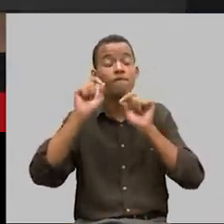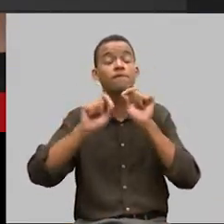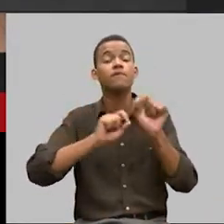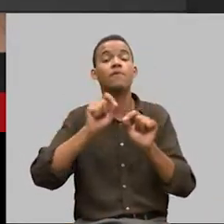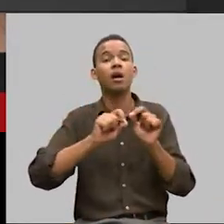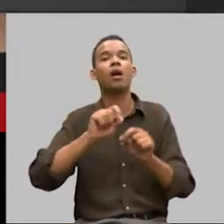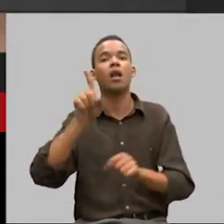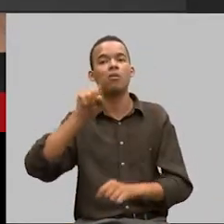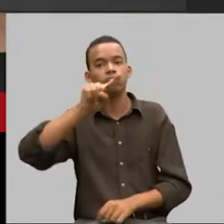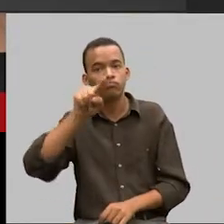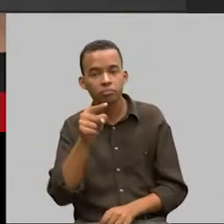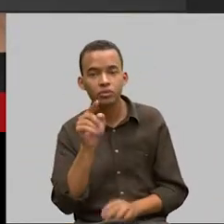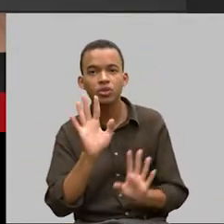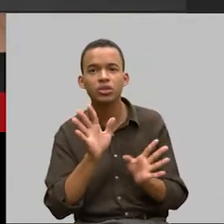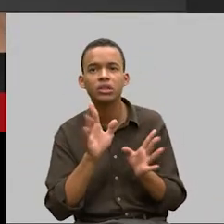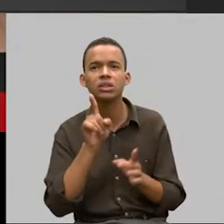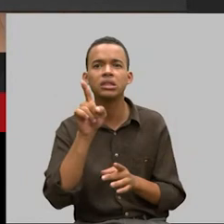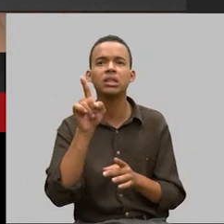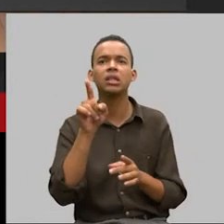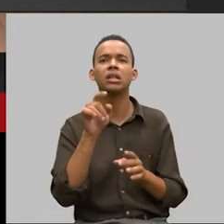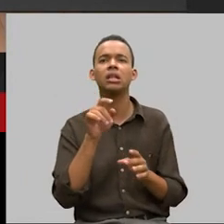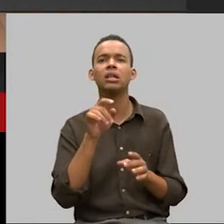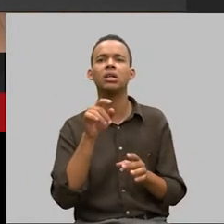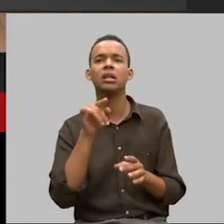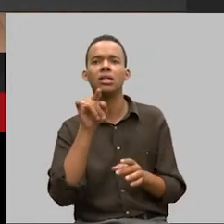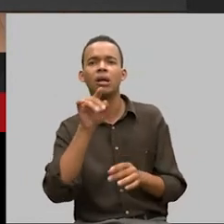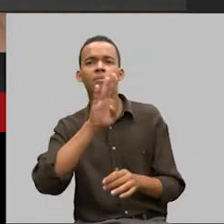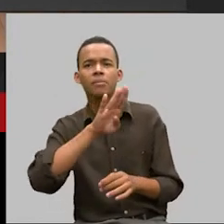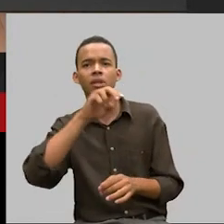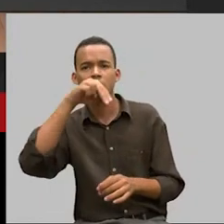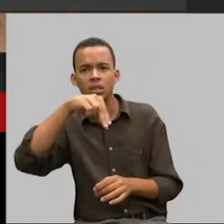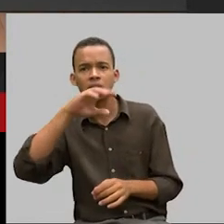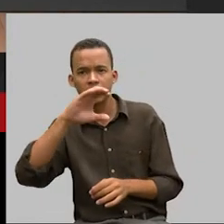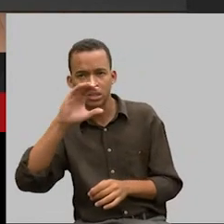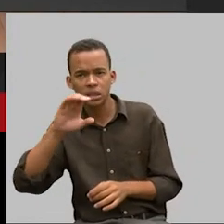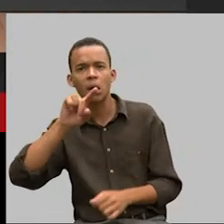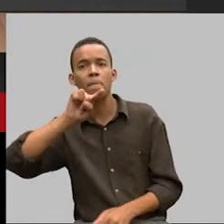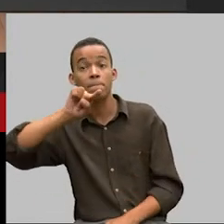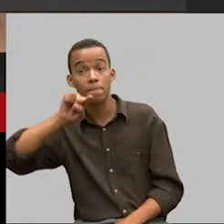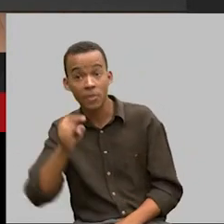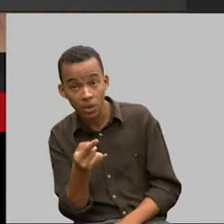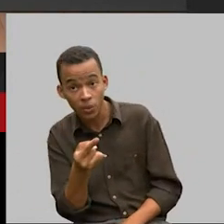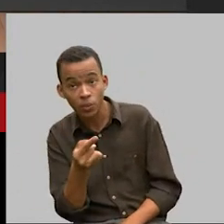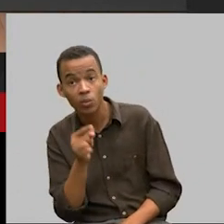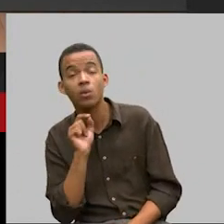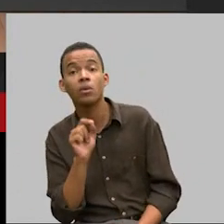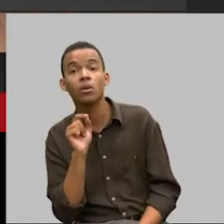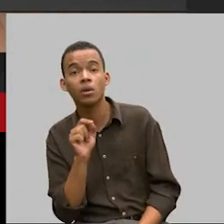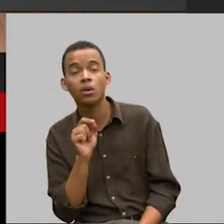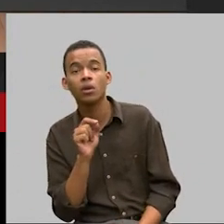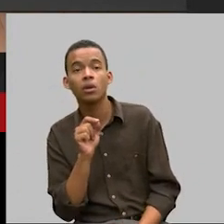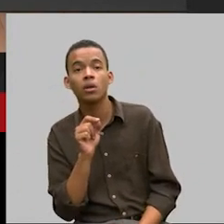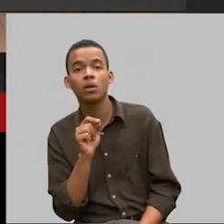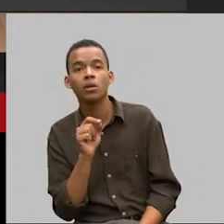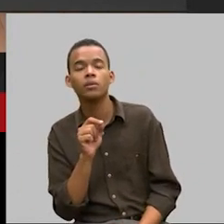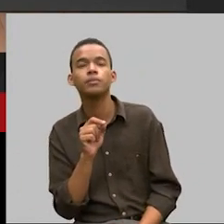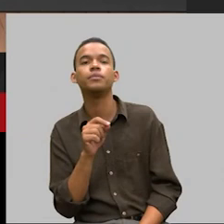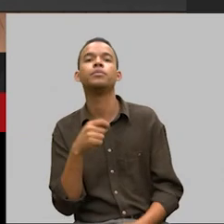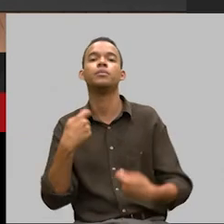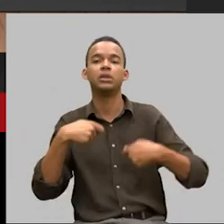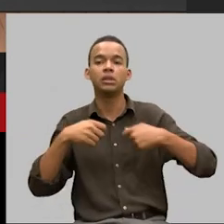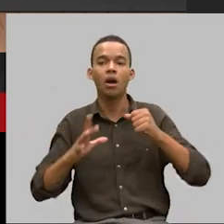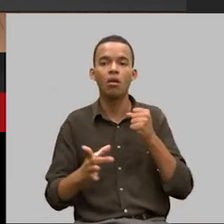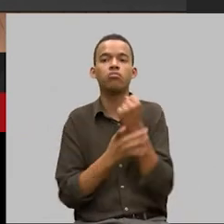a vírgula ali ó depois do contrapondo-se a base Nacional comum curricular vírgula aí a gente precisa